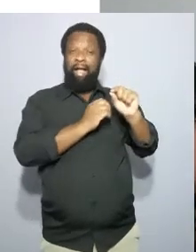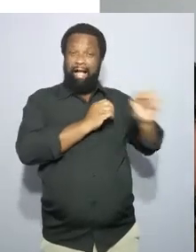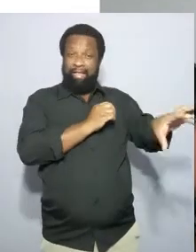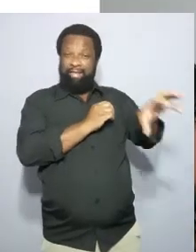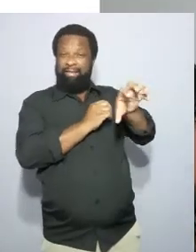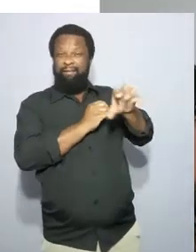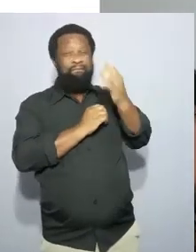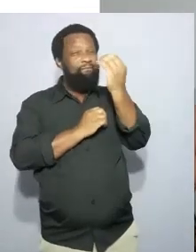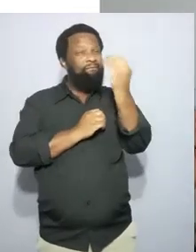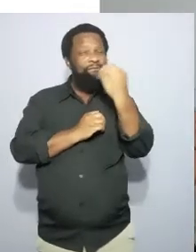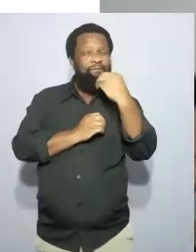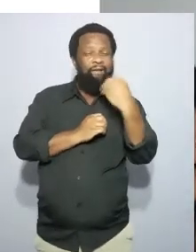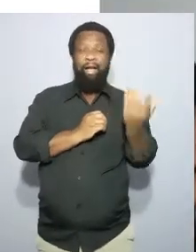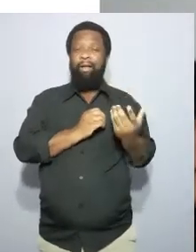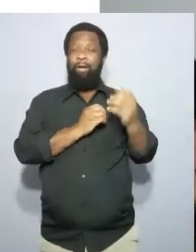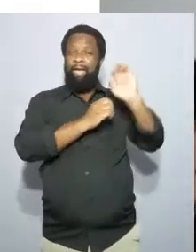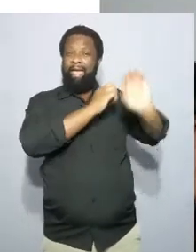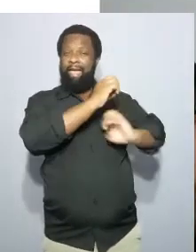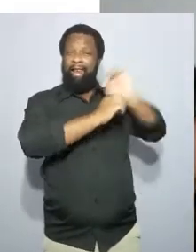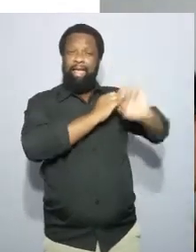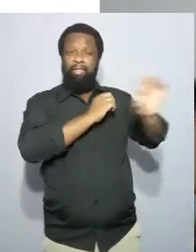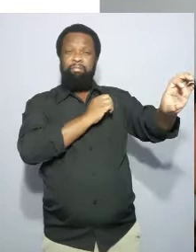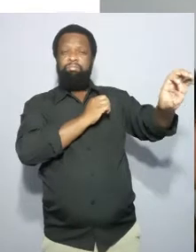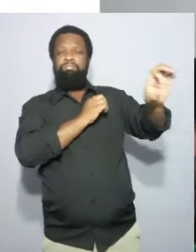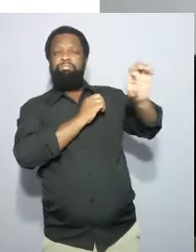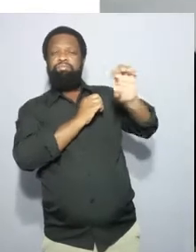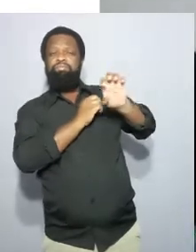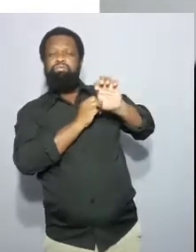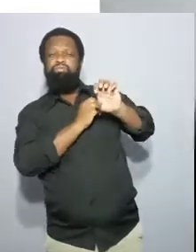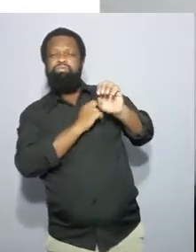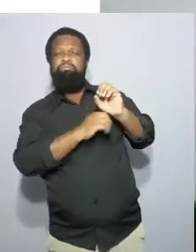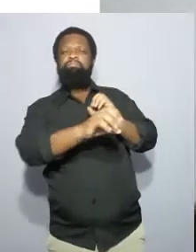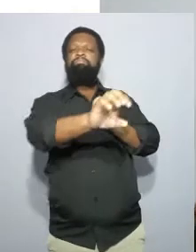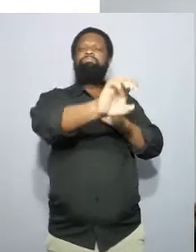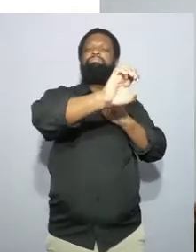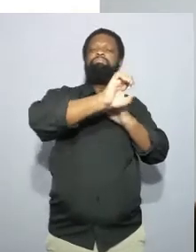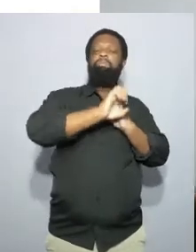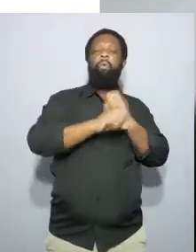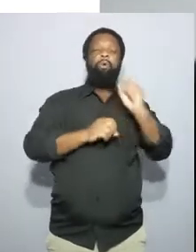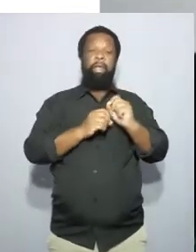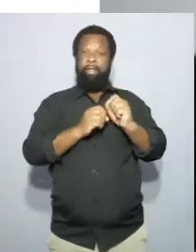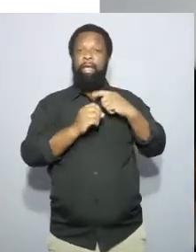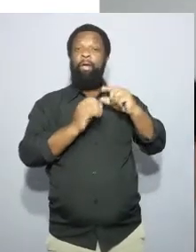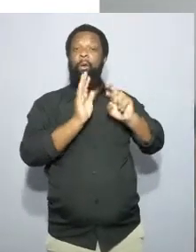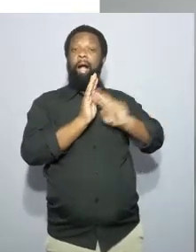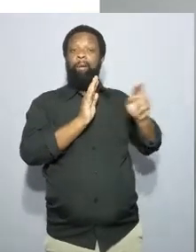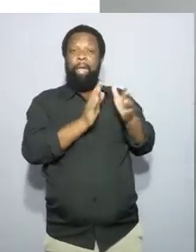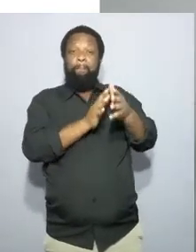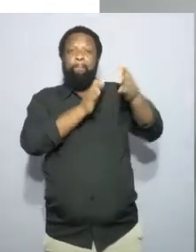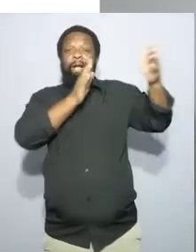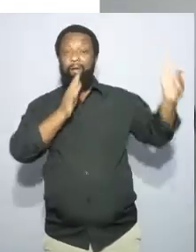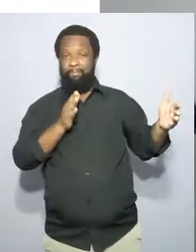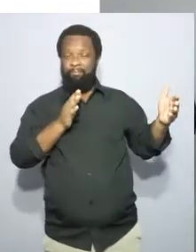em relação aos elétrons é menor. Então, o raio dele acaba sendo um raio maior, tudo bem?